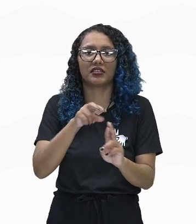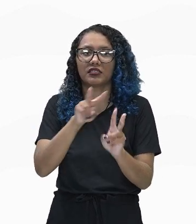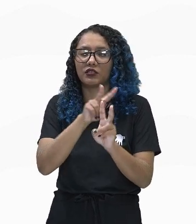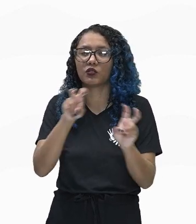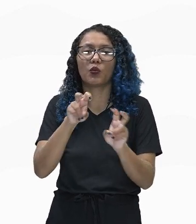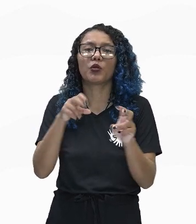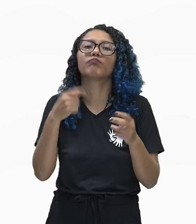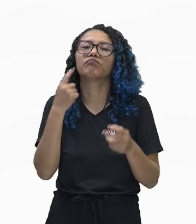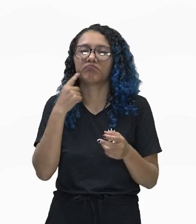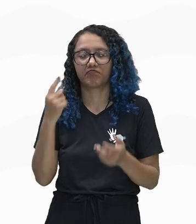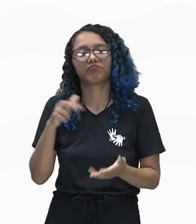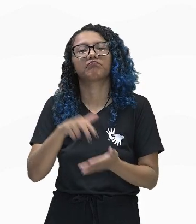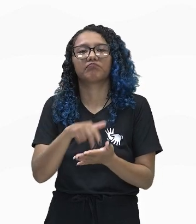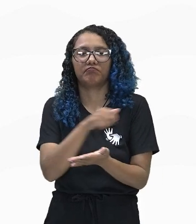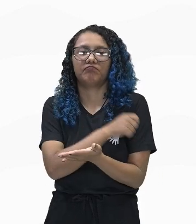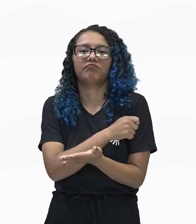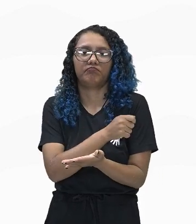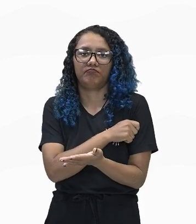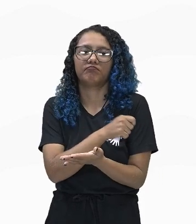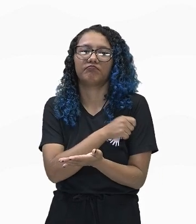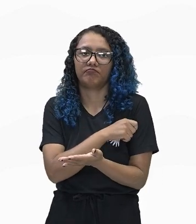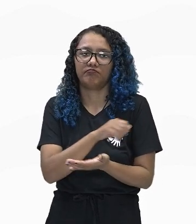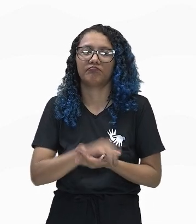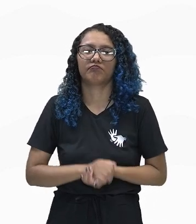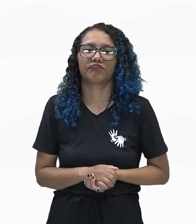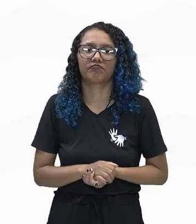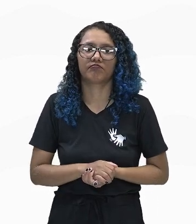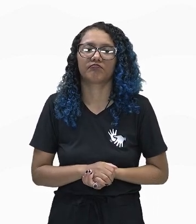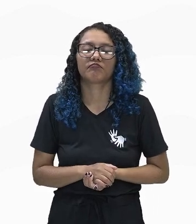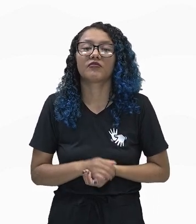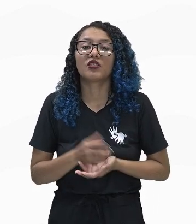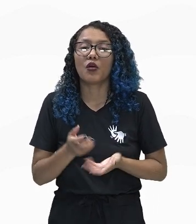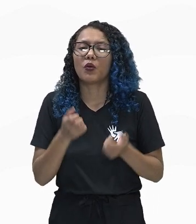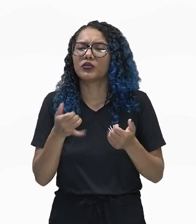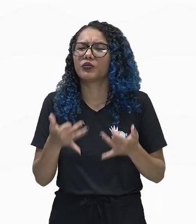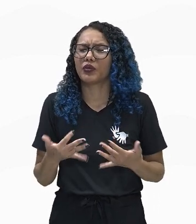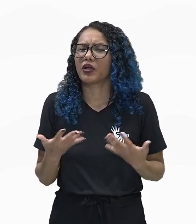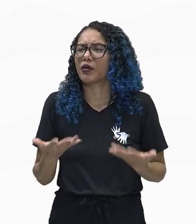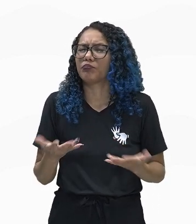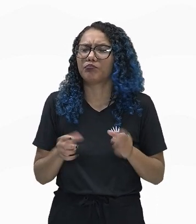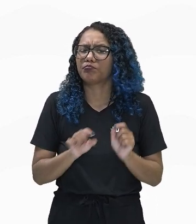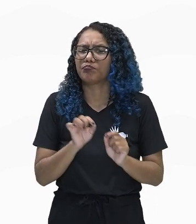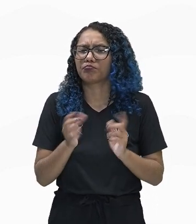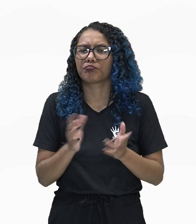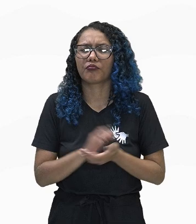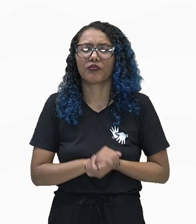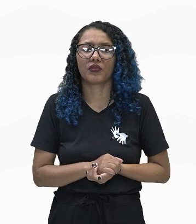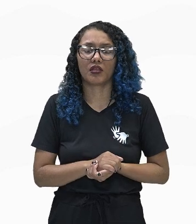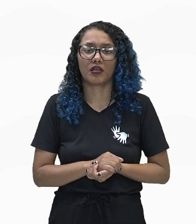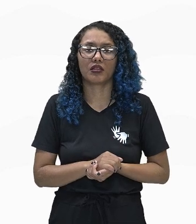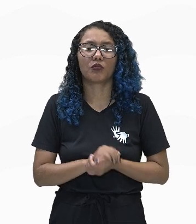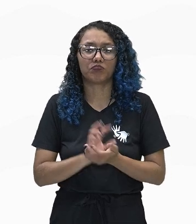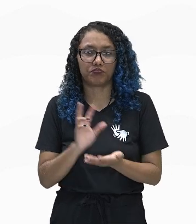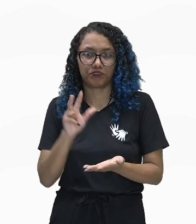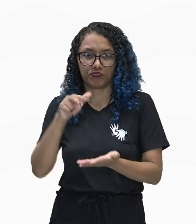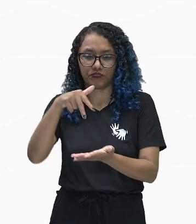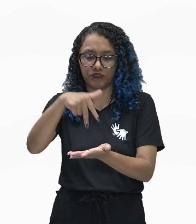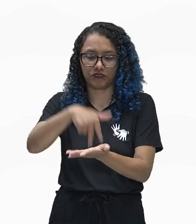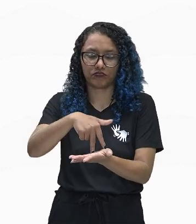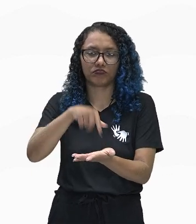pessoal? Então, ele diz o seguinte: assumir o protagonismo de sua vida é participar de